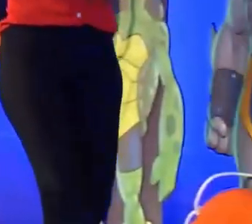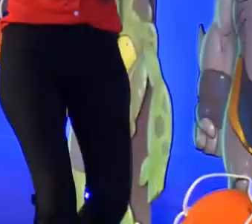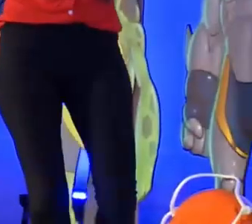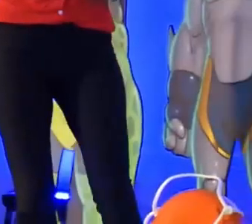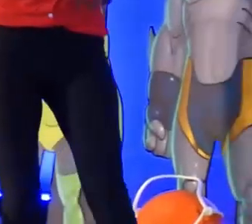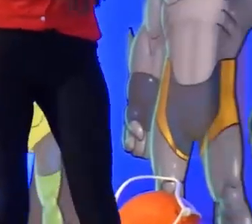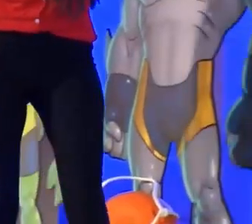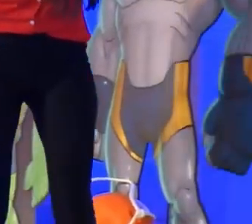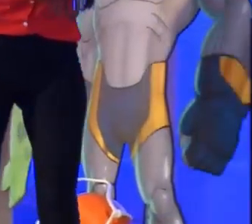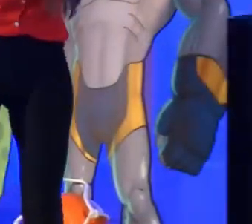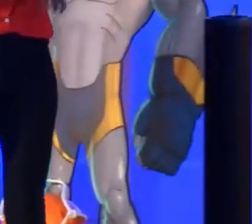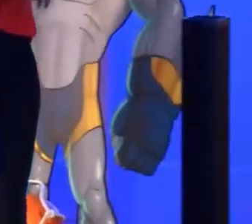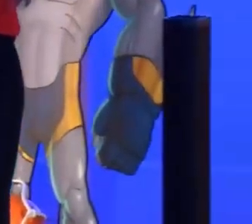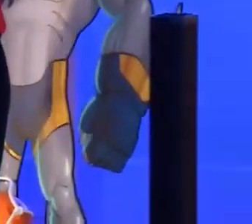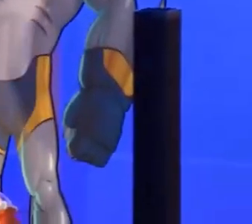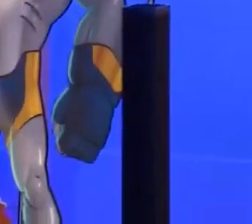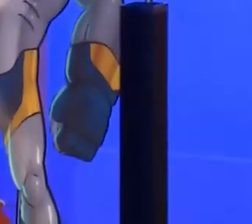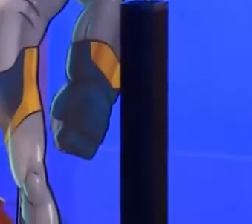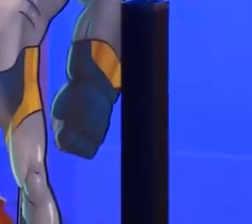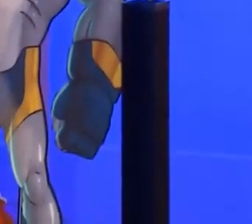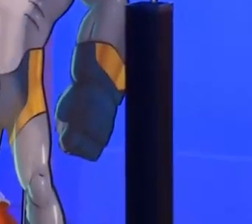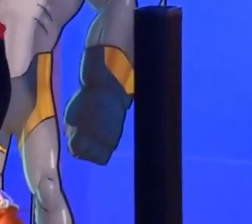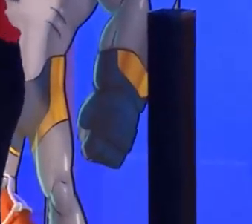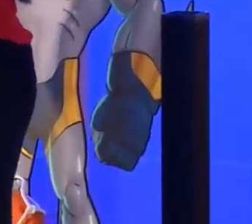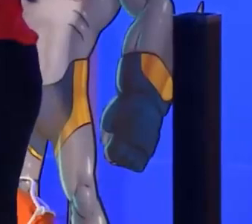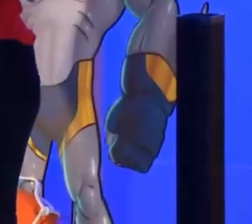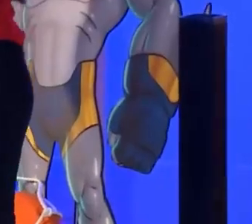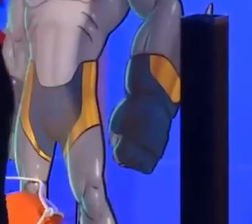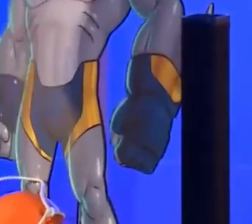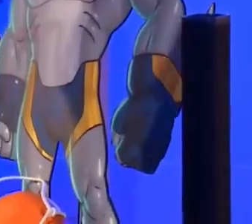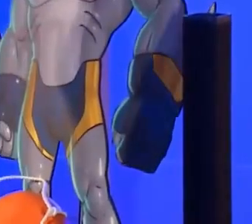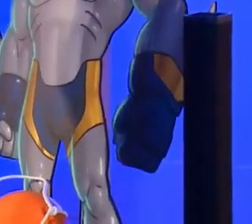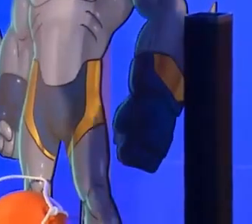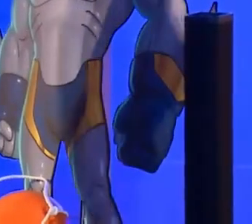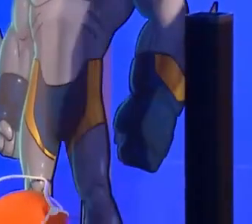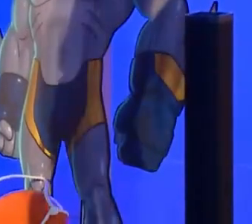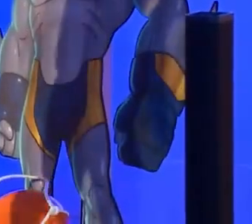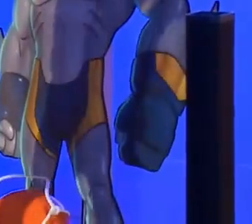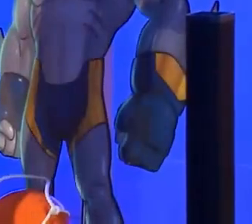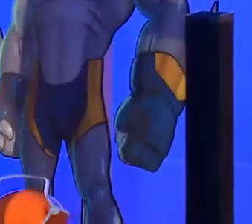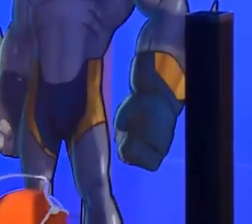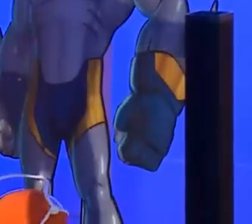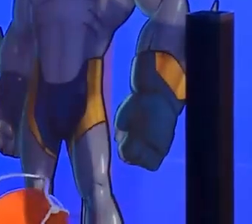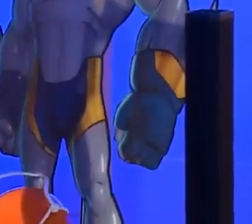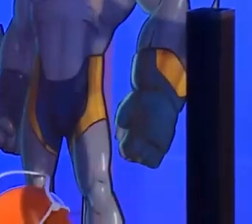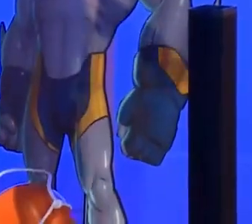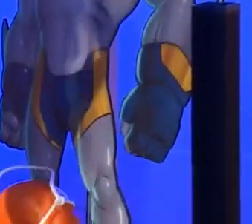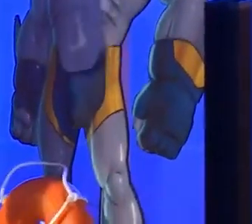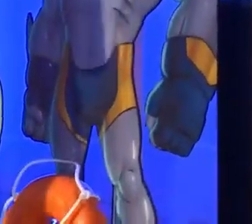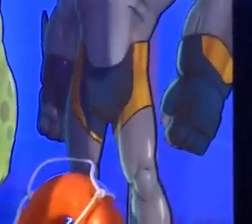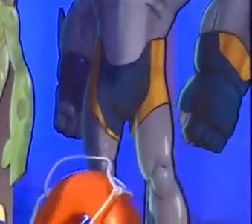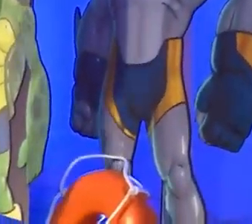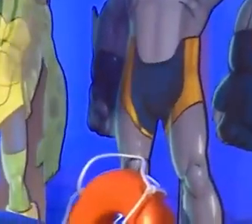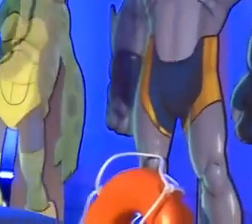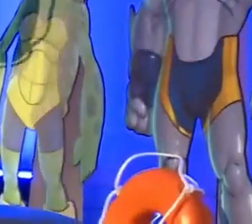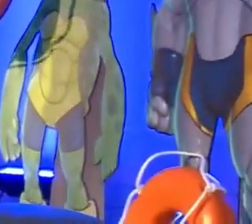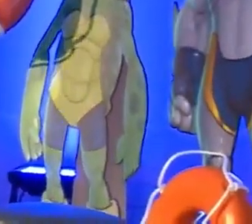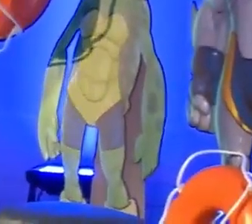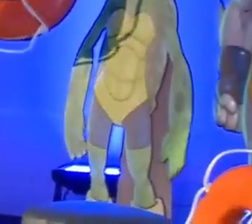Nós vamos ver quem é a escola, qual é a escola mais animada, hein? Auxiliadora Paiva!